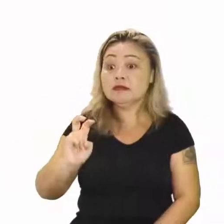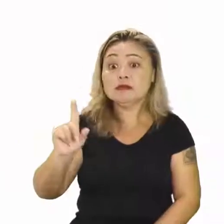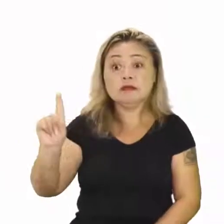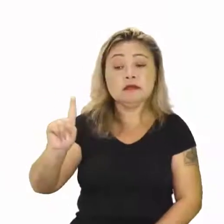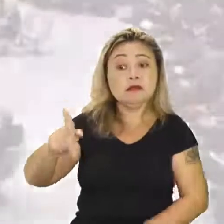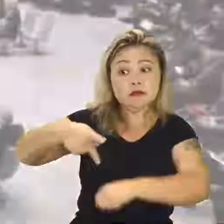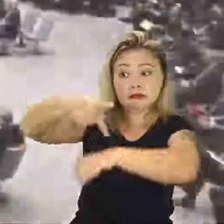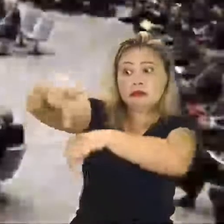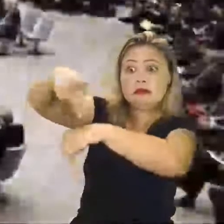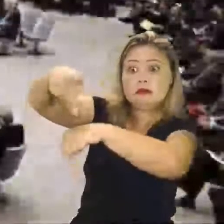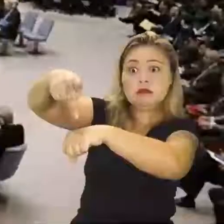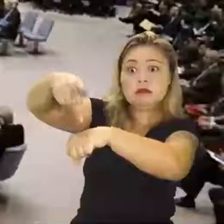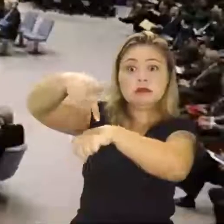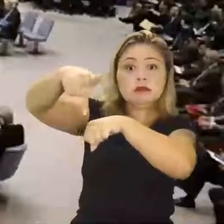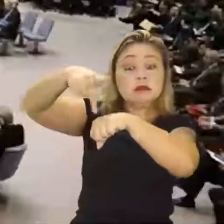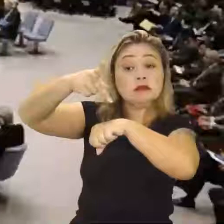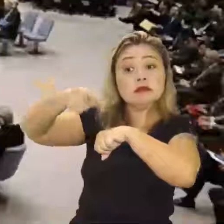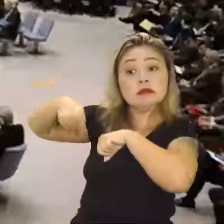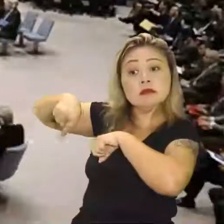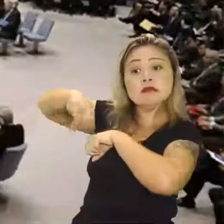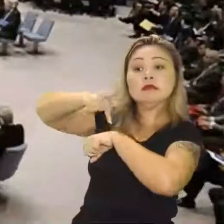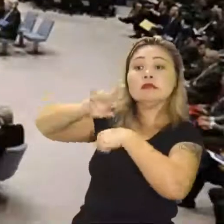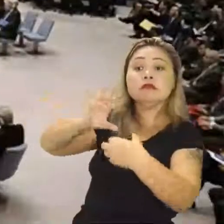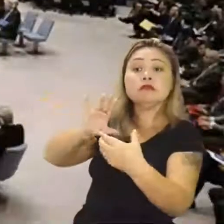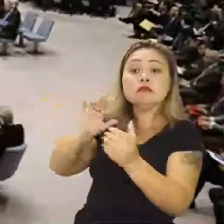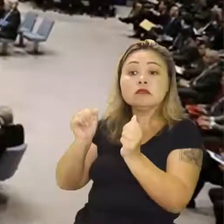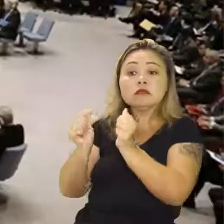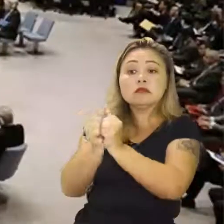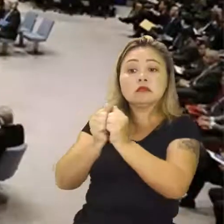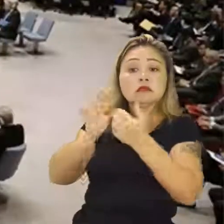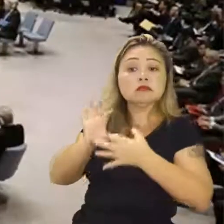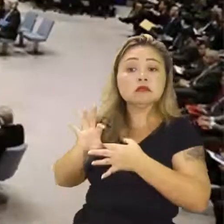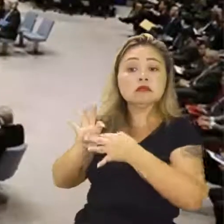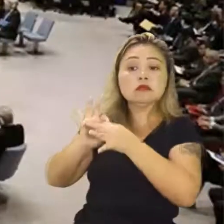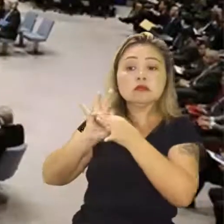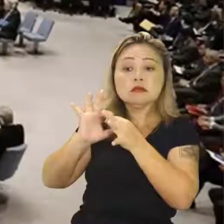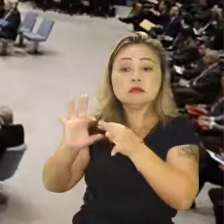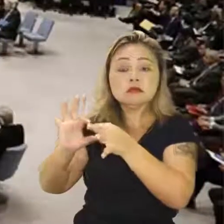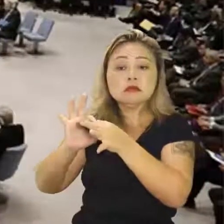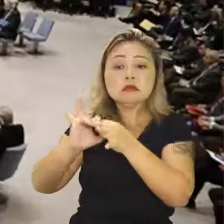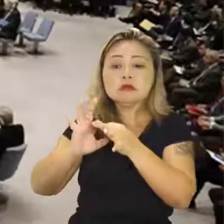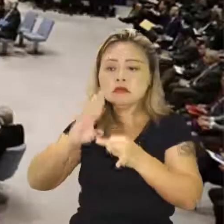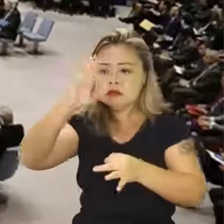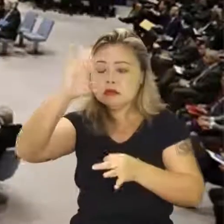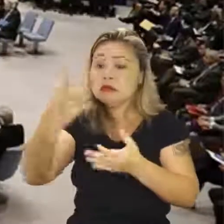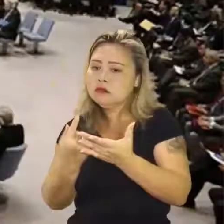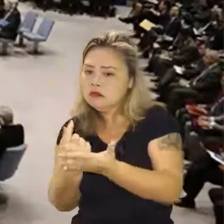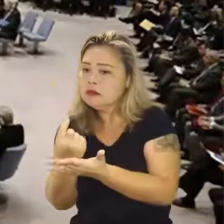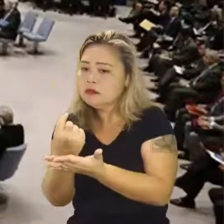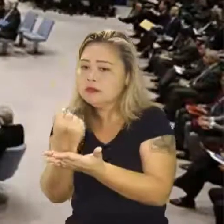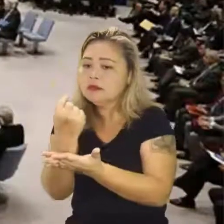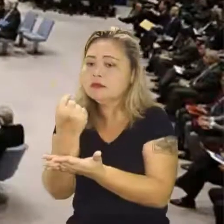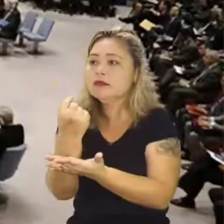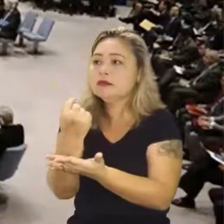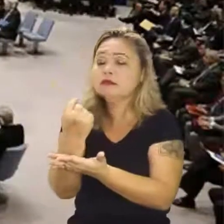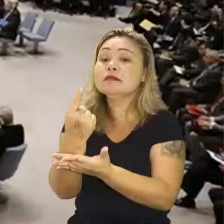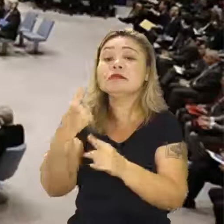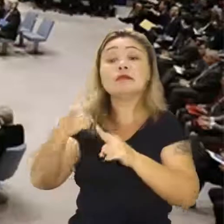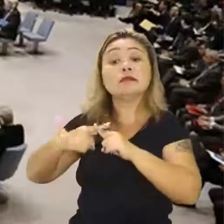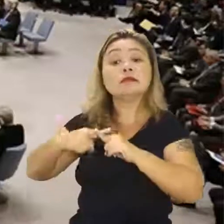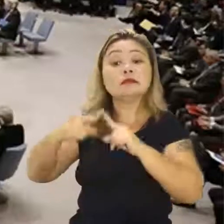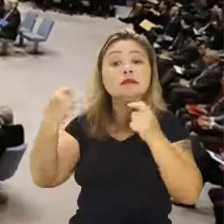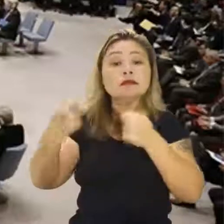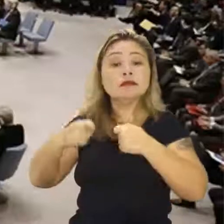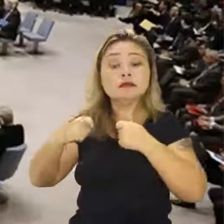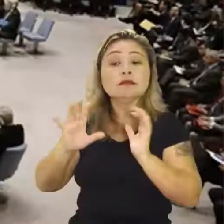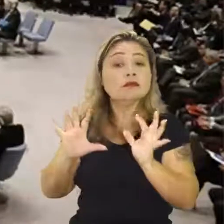Os países, eles precisavam se juntar, principalmente os países capitalistas aqui, mas eles